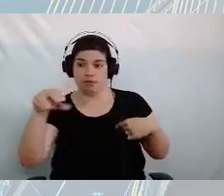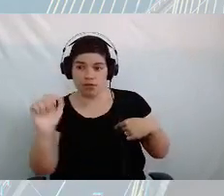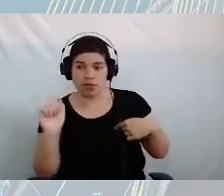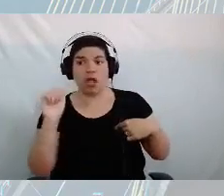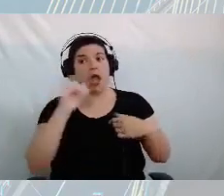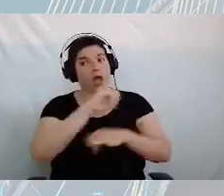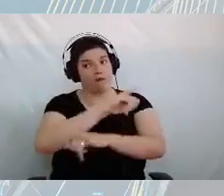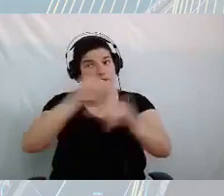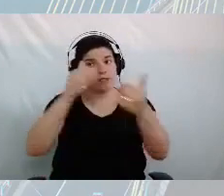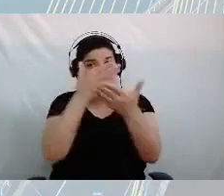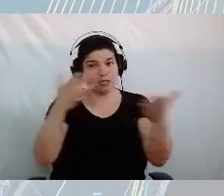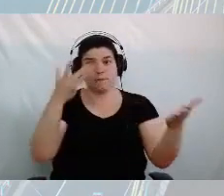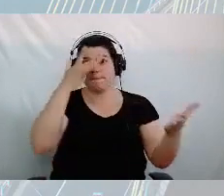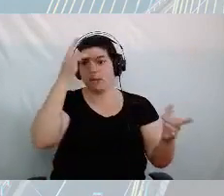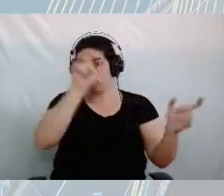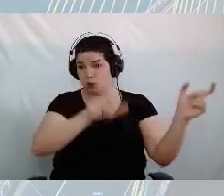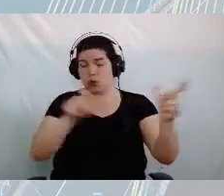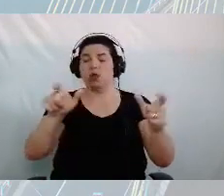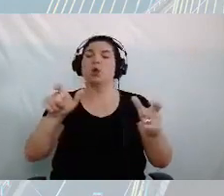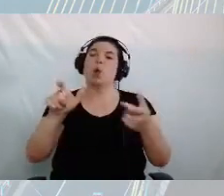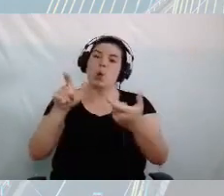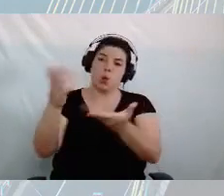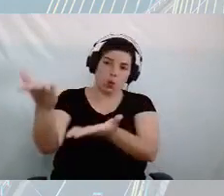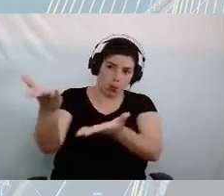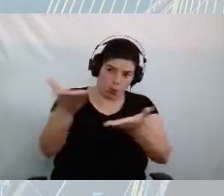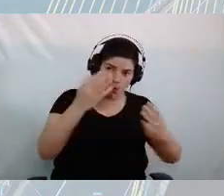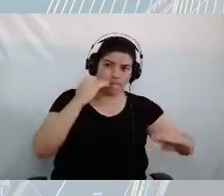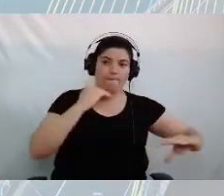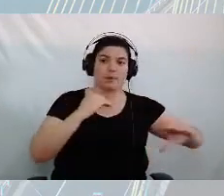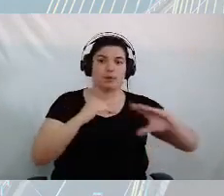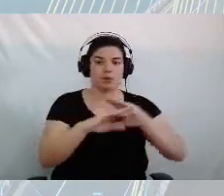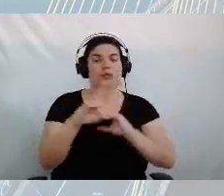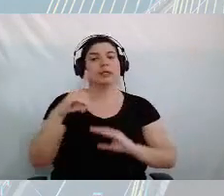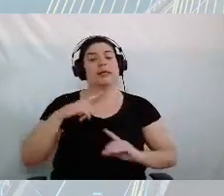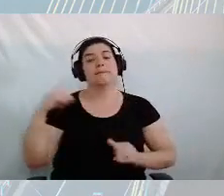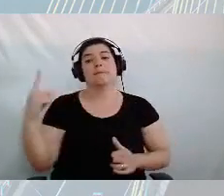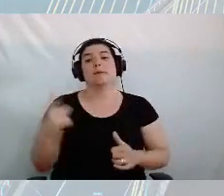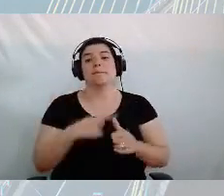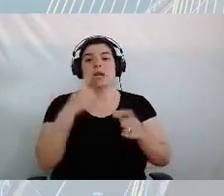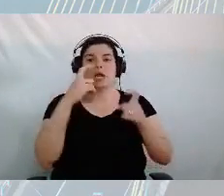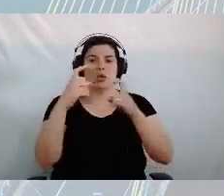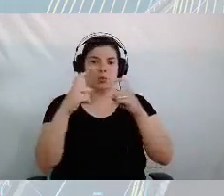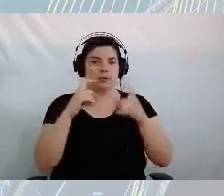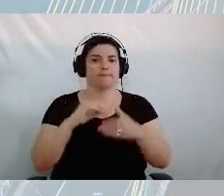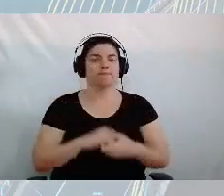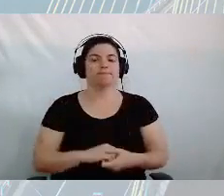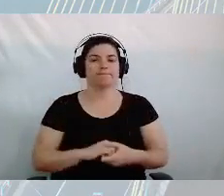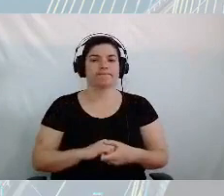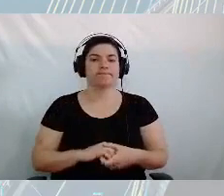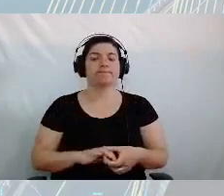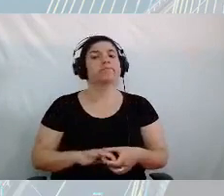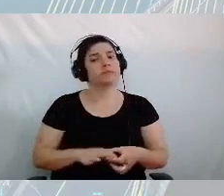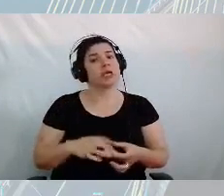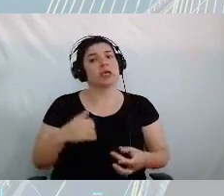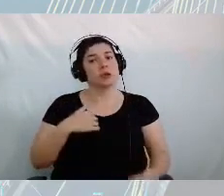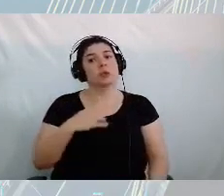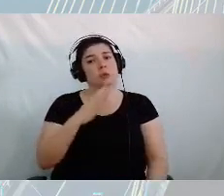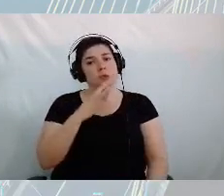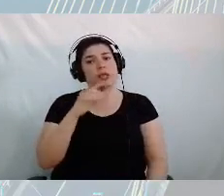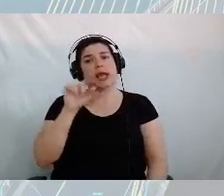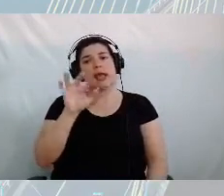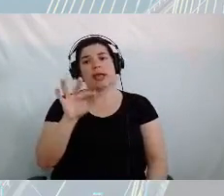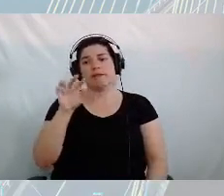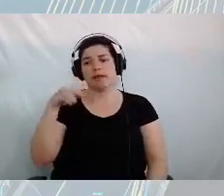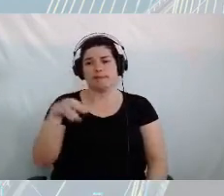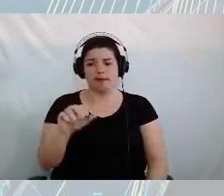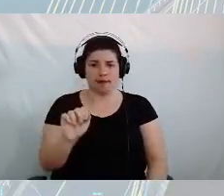pessoas, mandamos o invite e chegamos, então, para a primeira reunião. E foi quando eu conheci a FMA. Mas eu quero